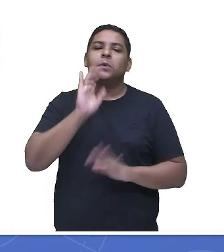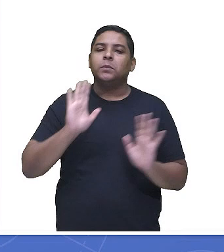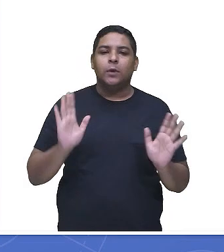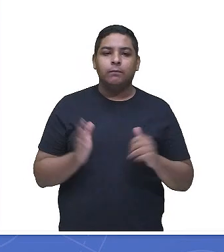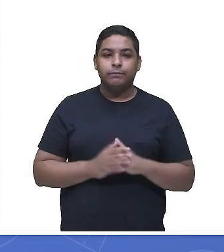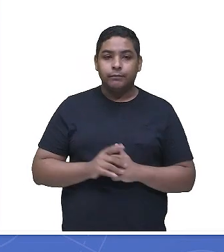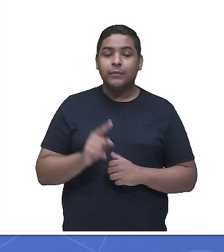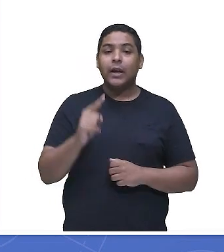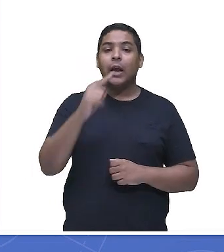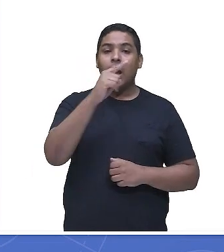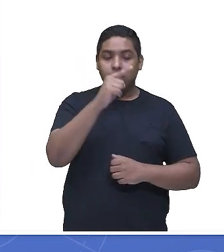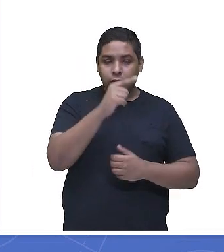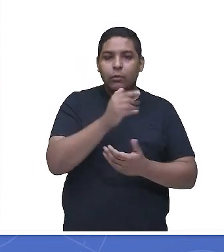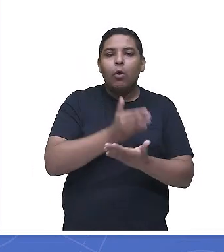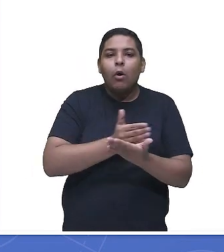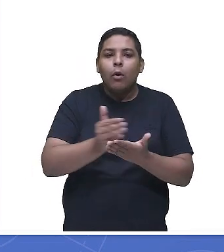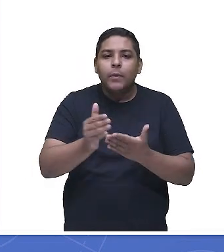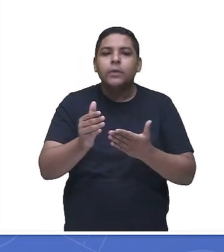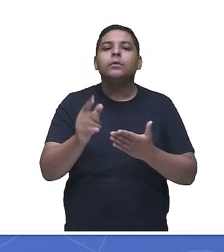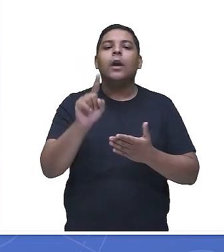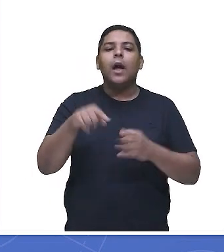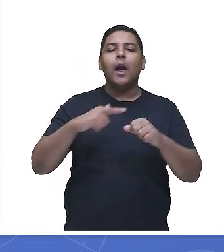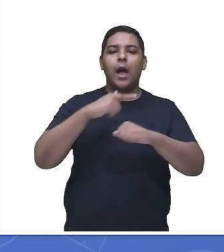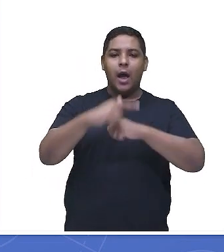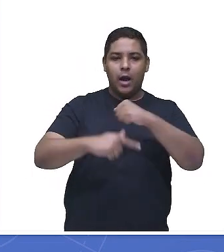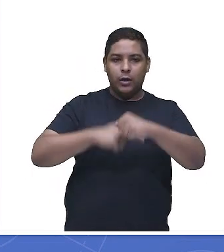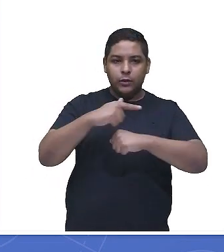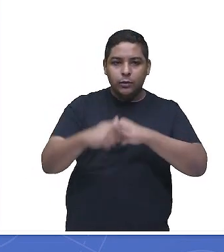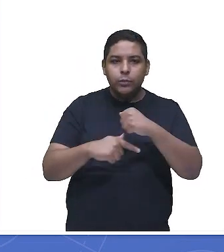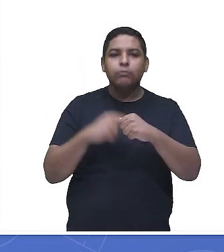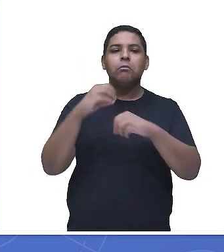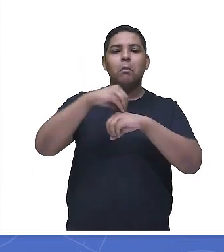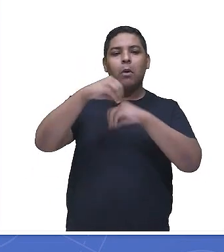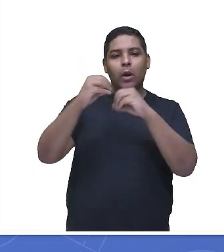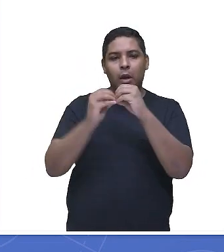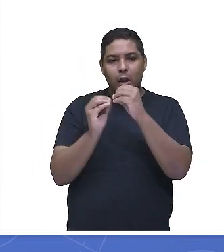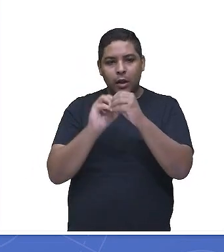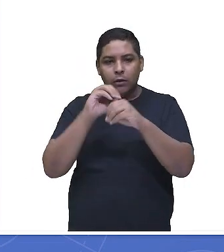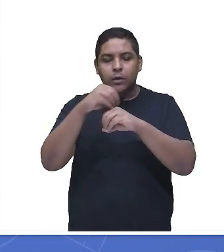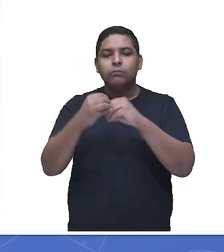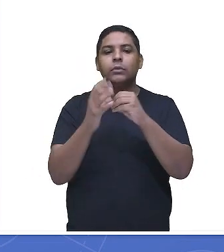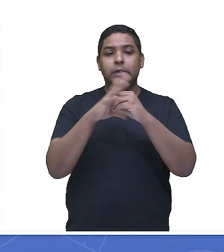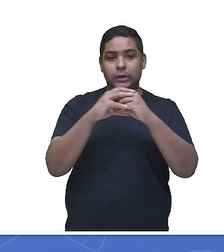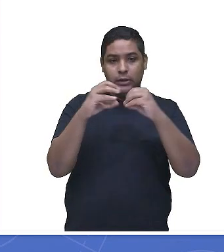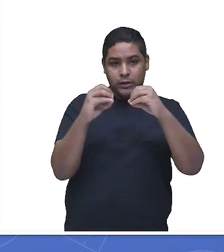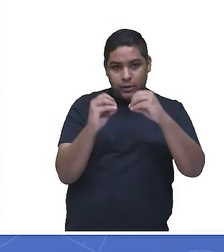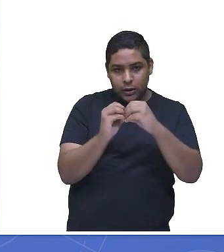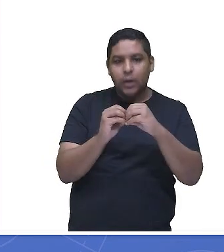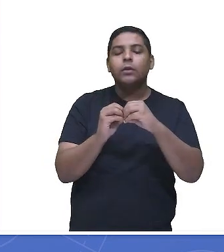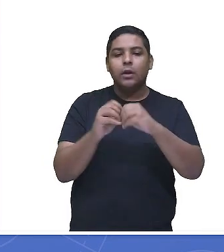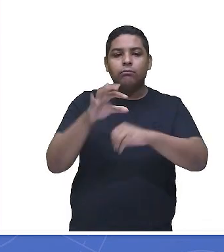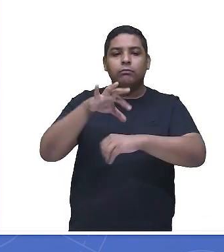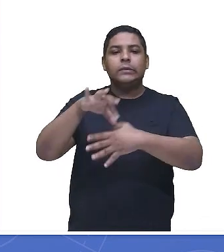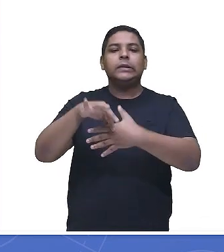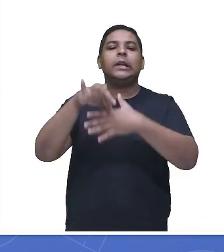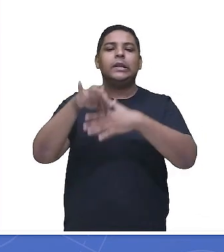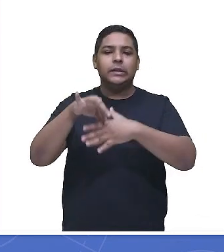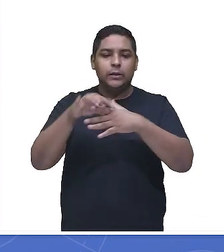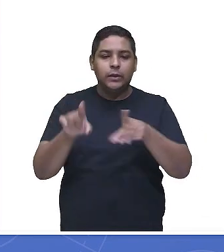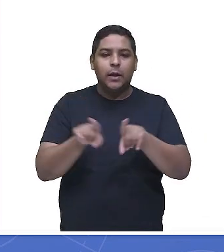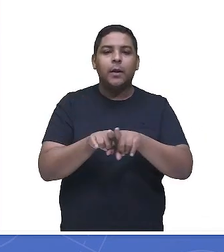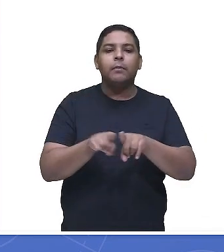lá, ó. Átomo, molécula, organela, célula, tecido, órgão,